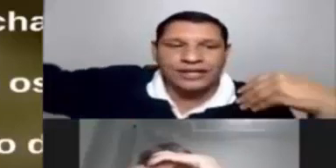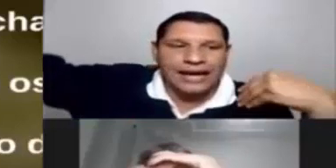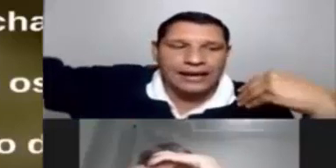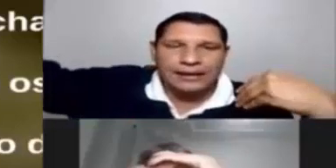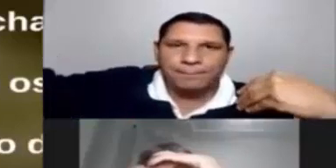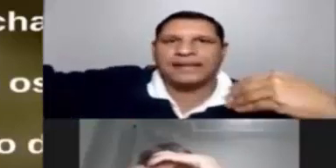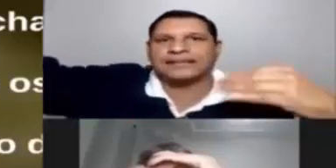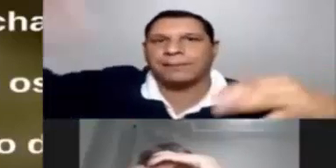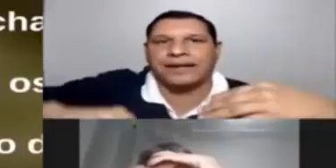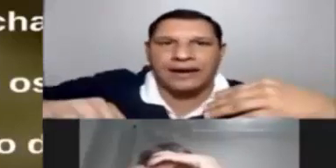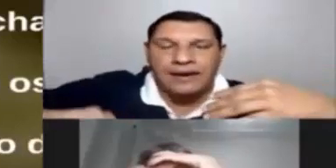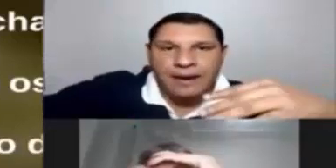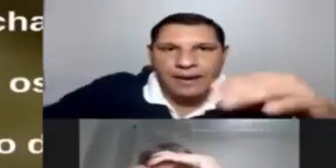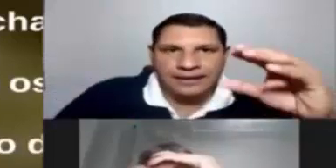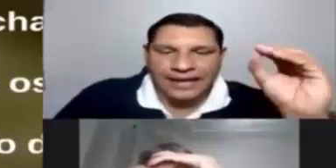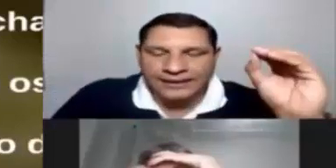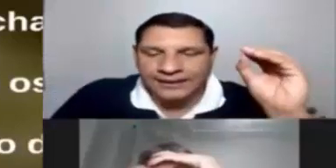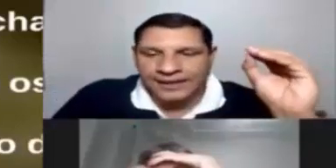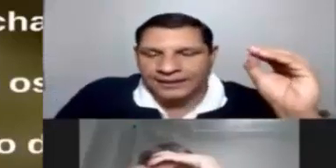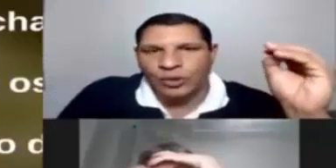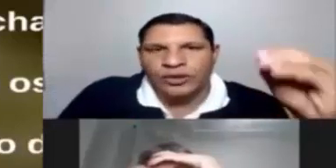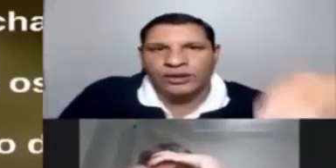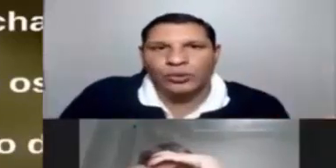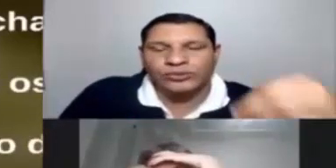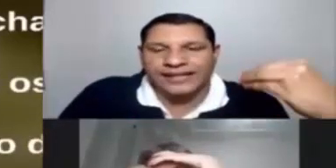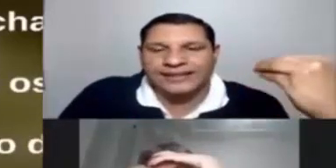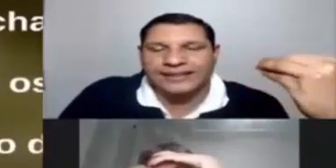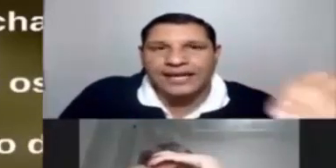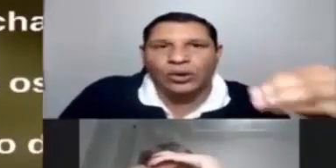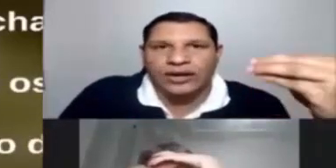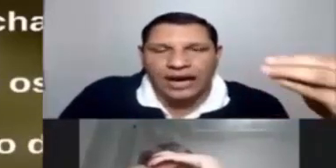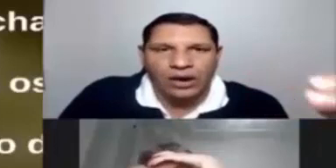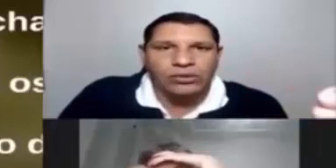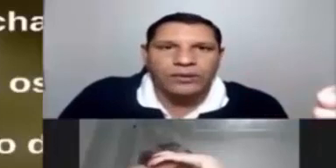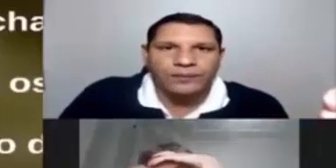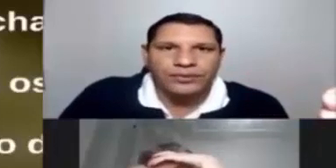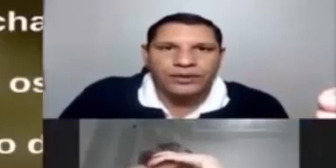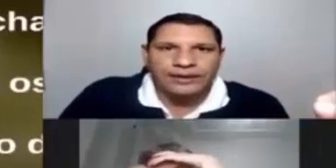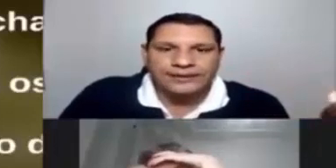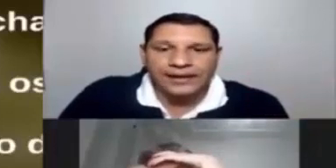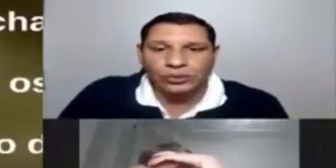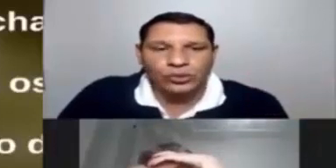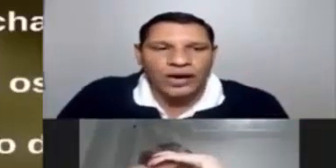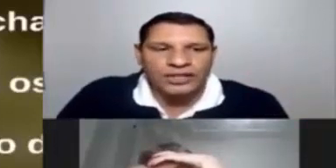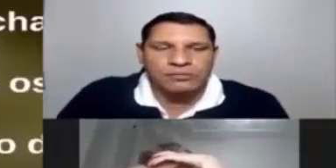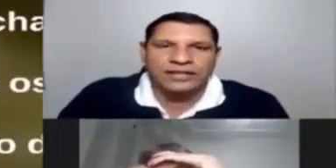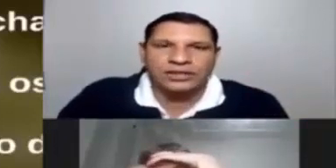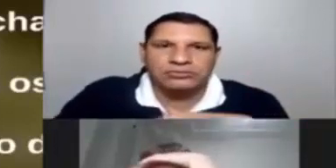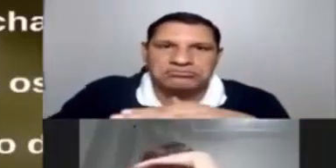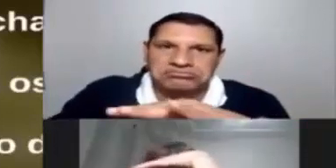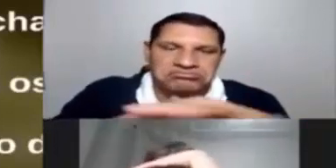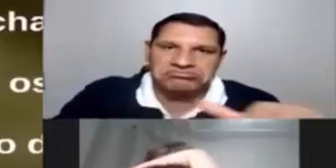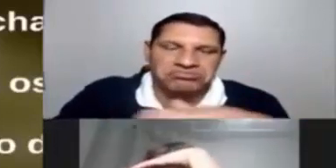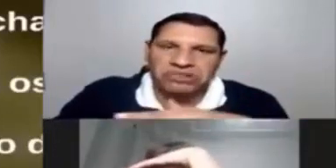nem os de lá passar para cá dá a entender que ele está colocando um terceiro local dentro do Hades mas